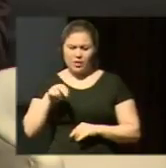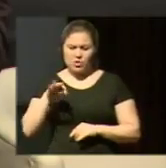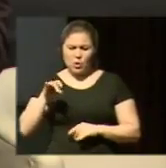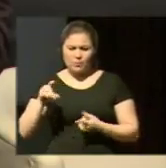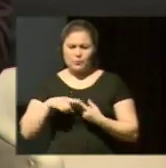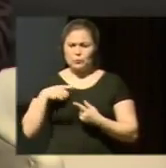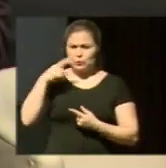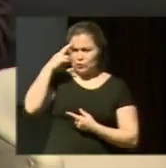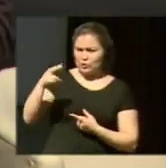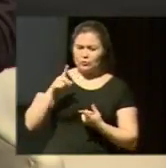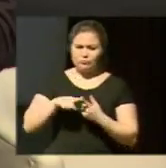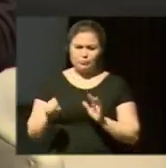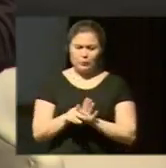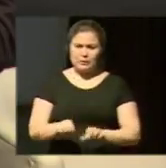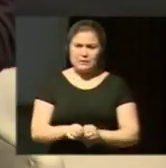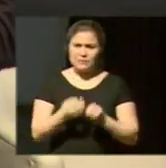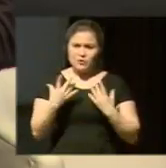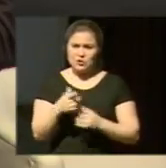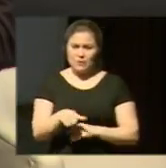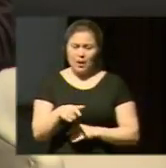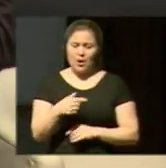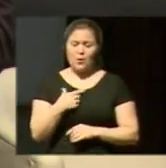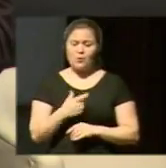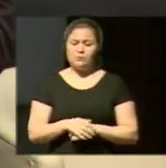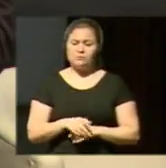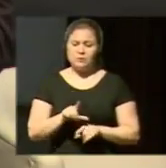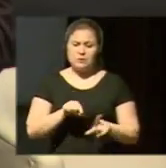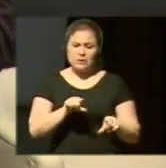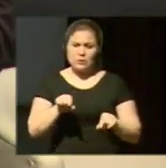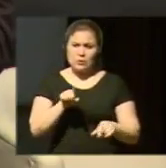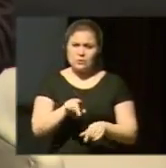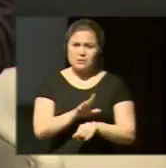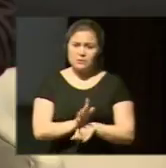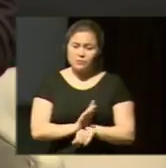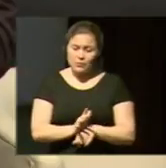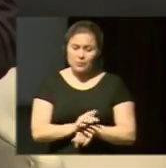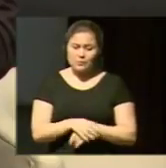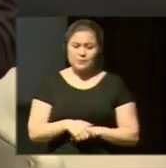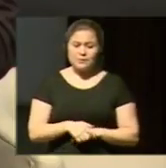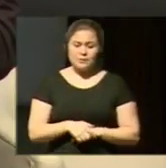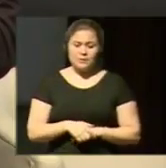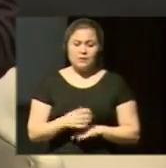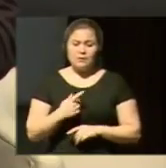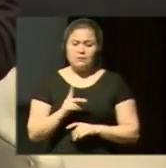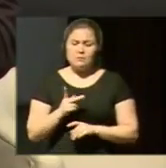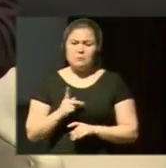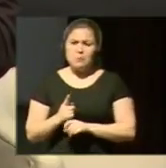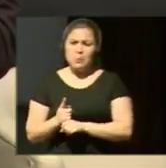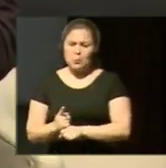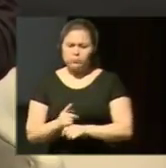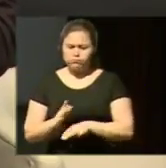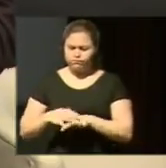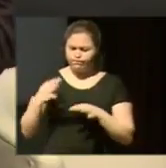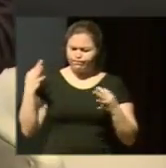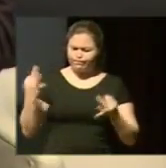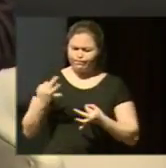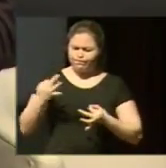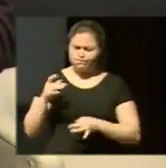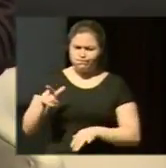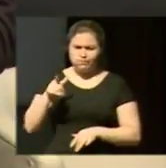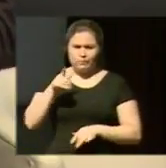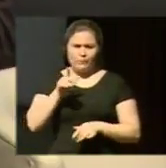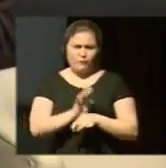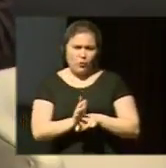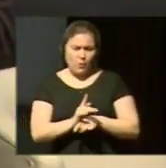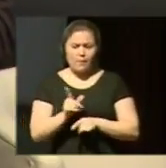diretor desse festival. Eu seleciono esses filmes e então procuro os experts para esses filmes, e eles